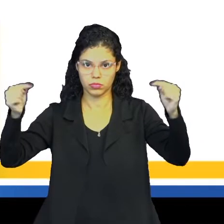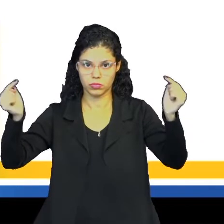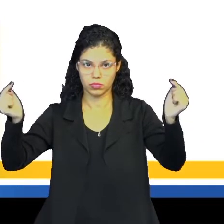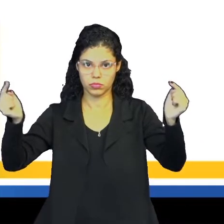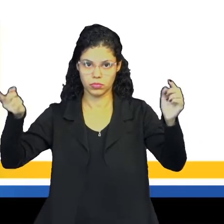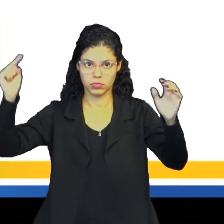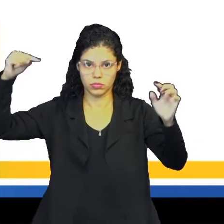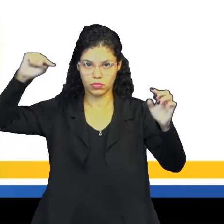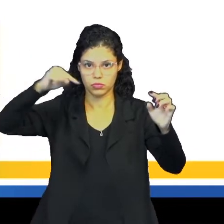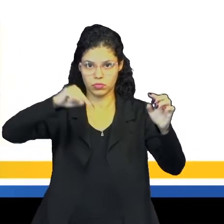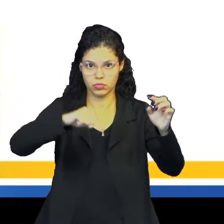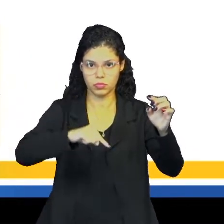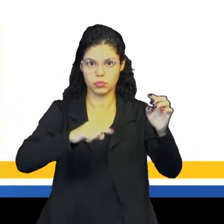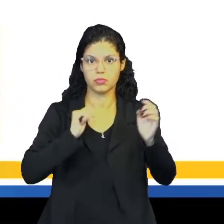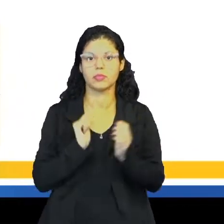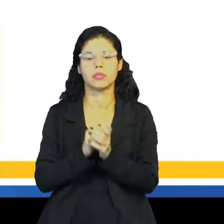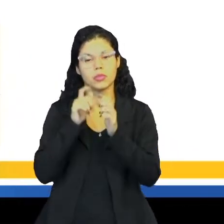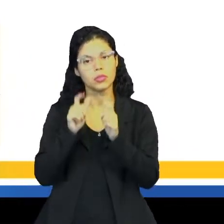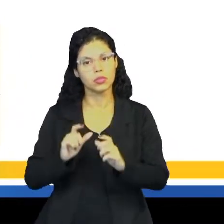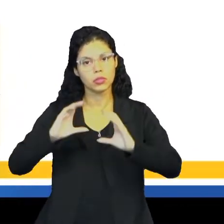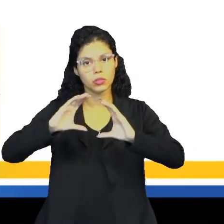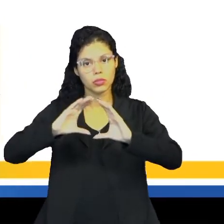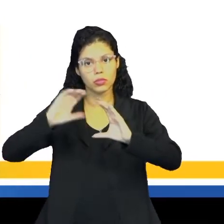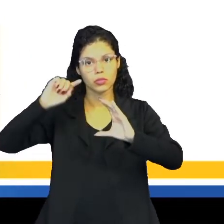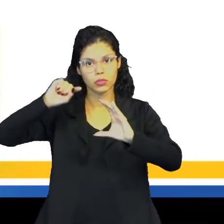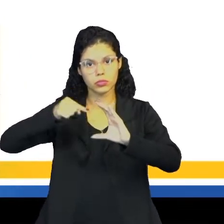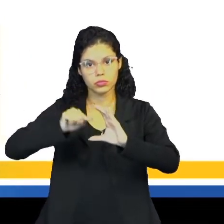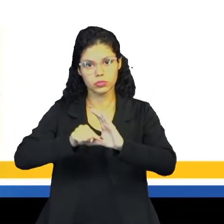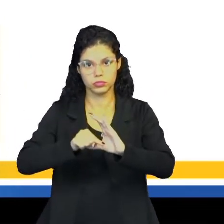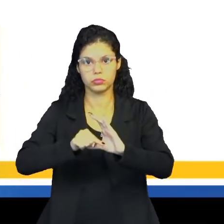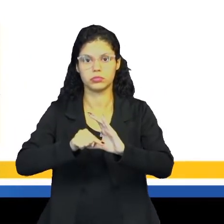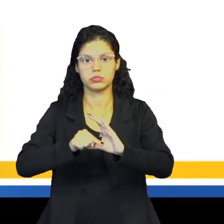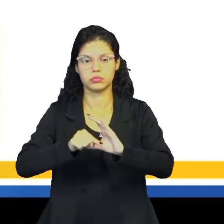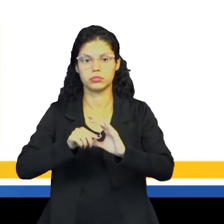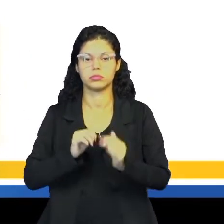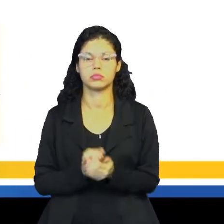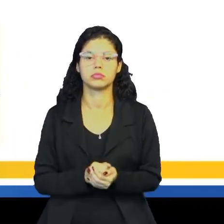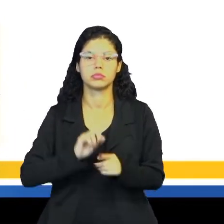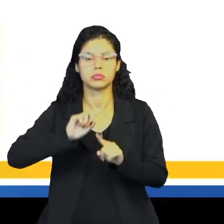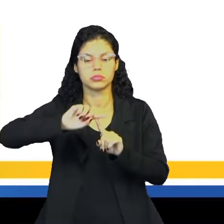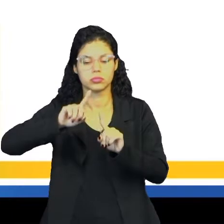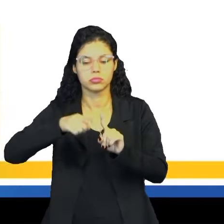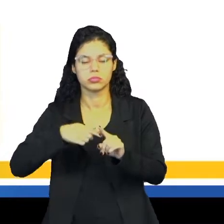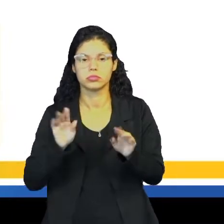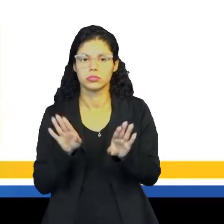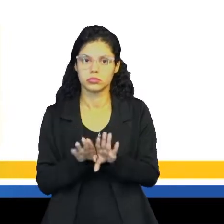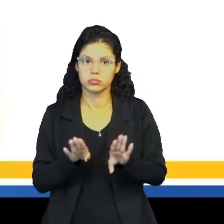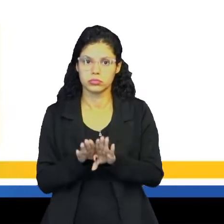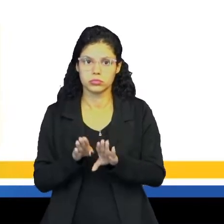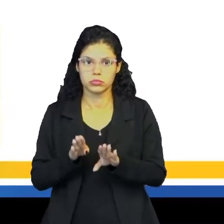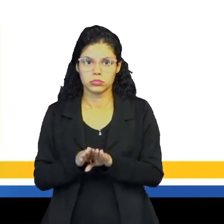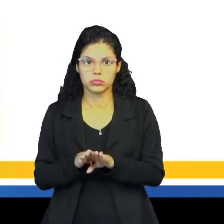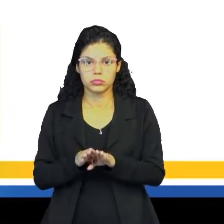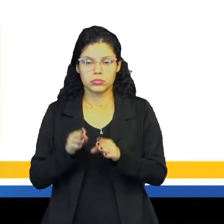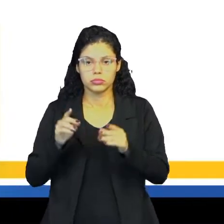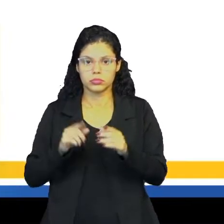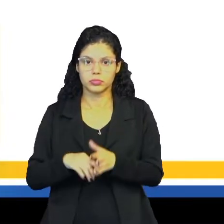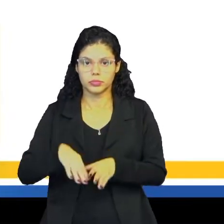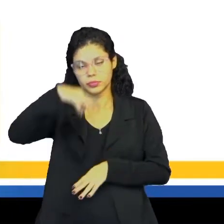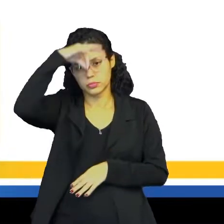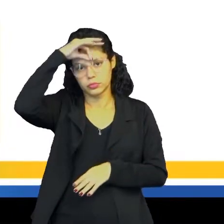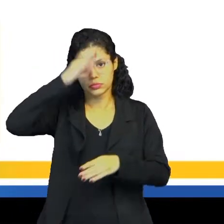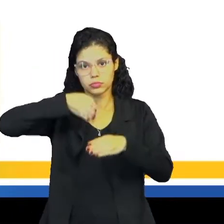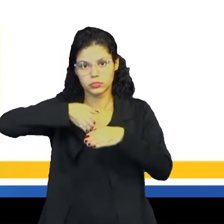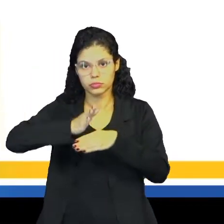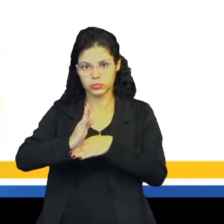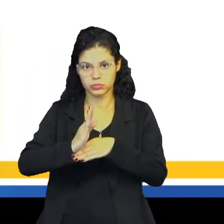do endométrio, né, onde ele vai ser implantado para uma possível gravidez. Temos também a entrada da vagina, a parte do